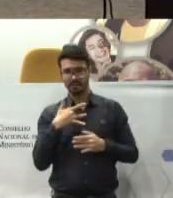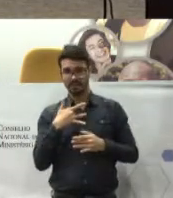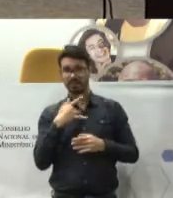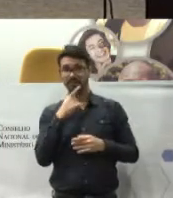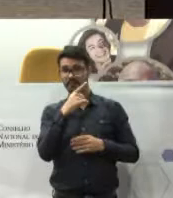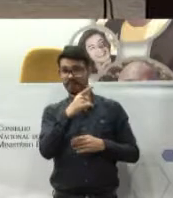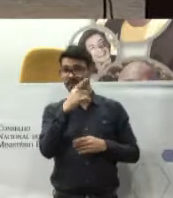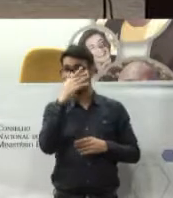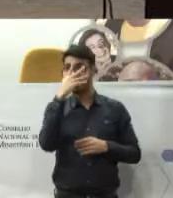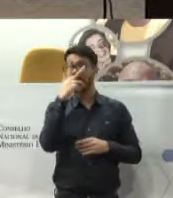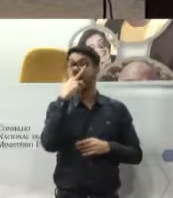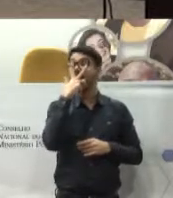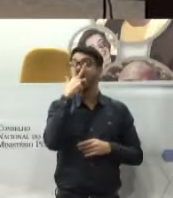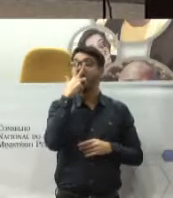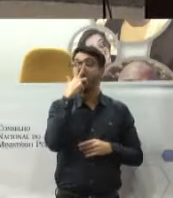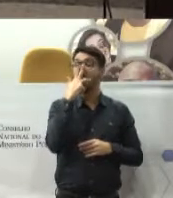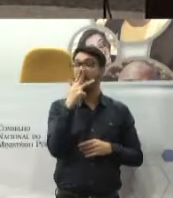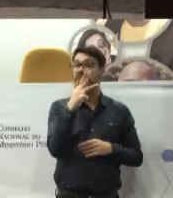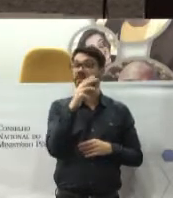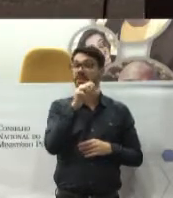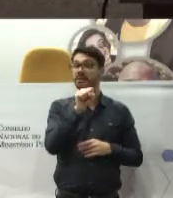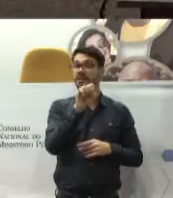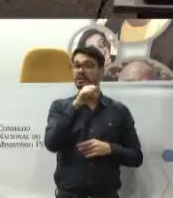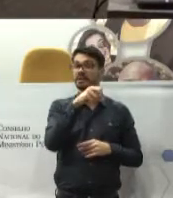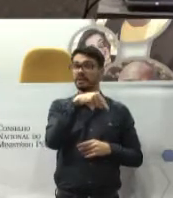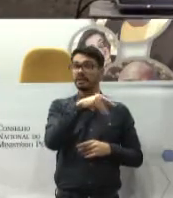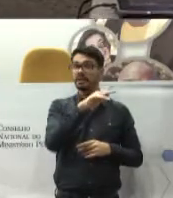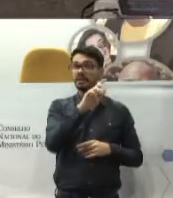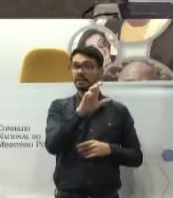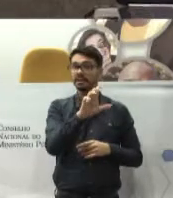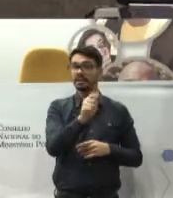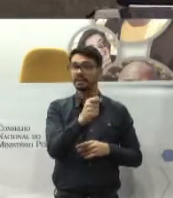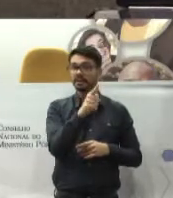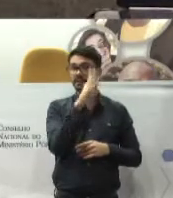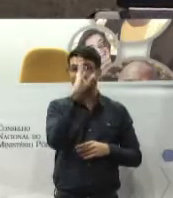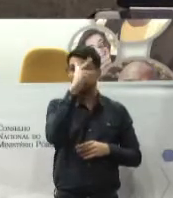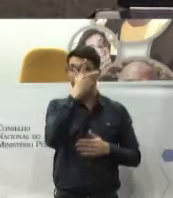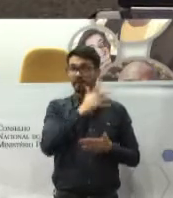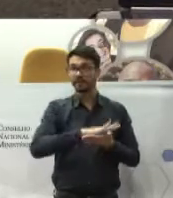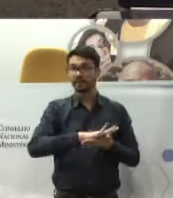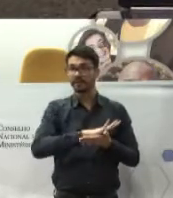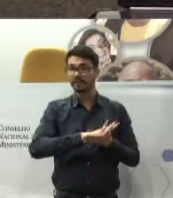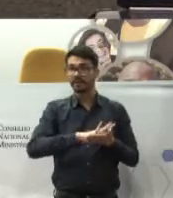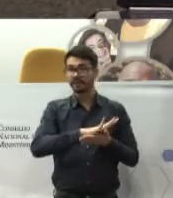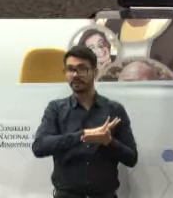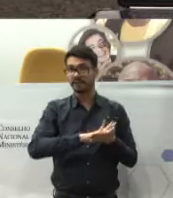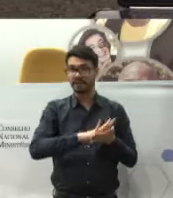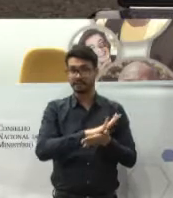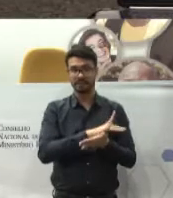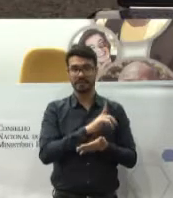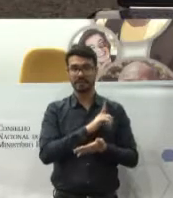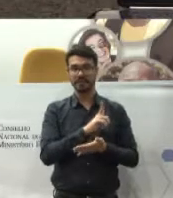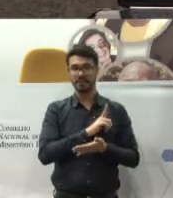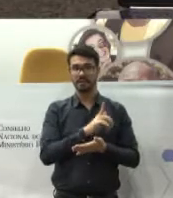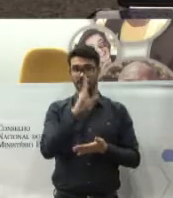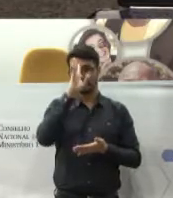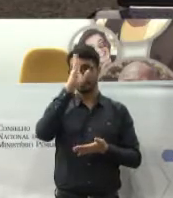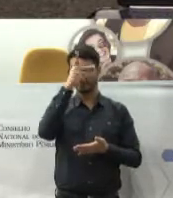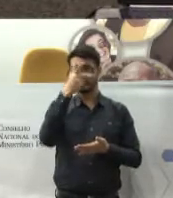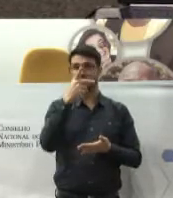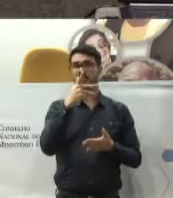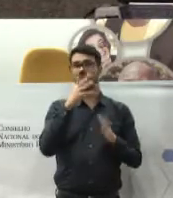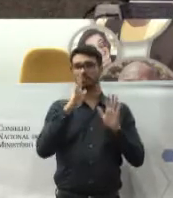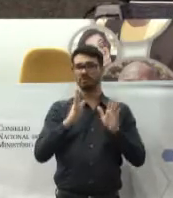adianta ter uma sentença que nada resolve? Adianta ter uma decisão transitada